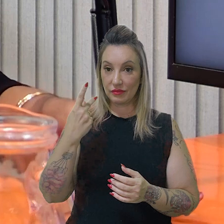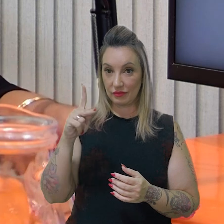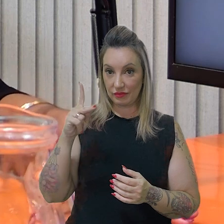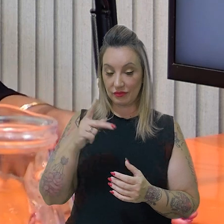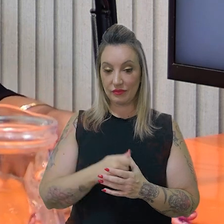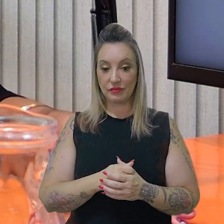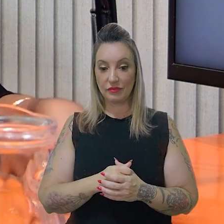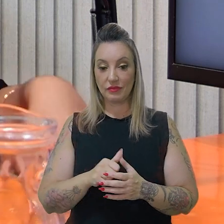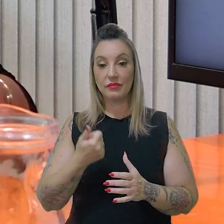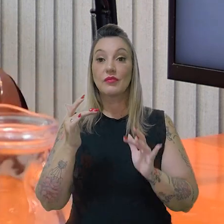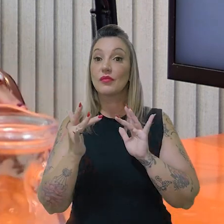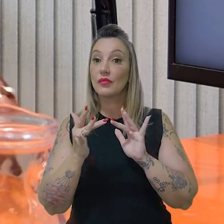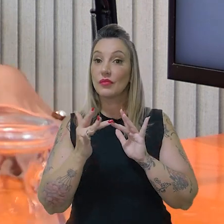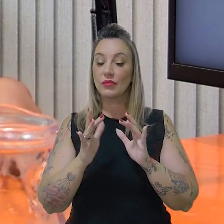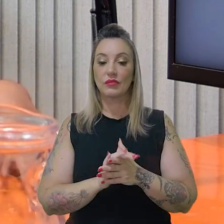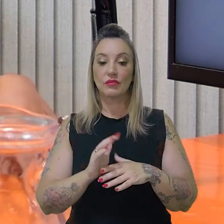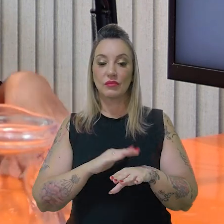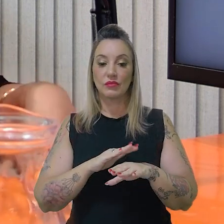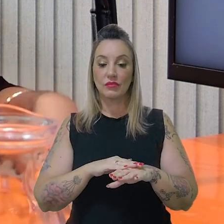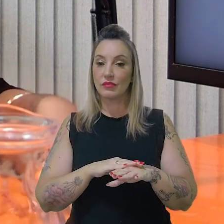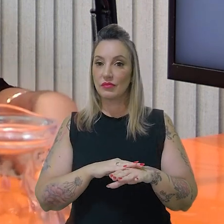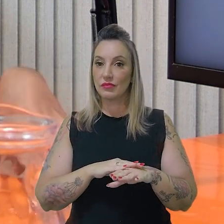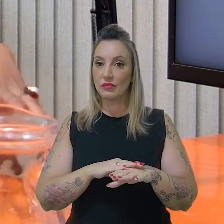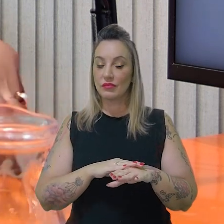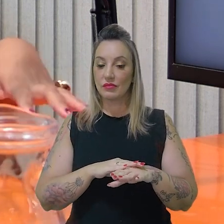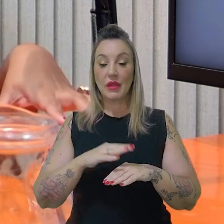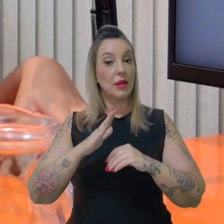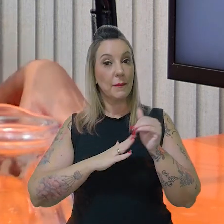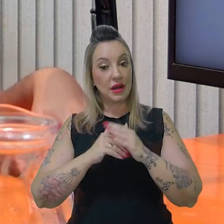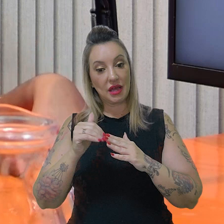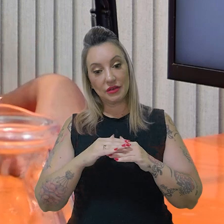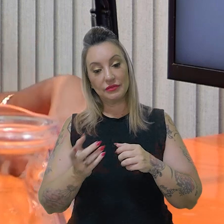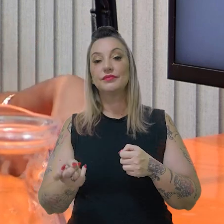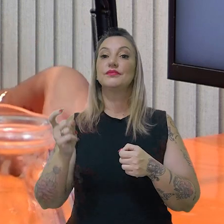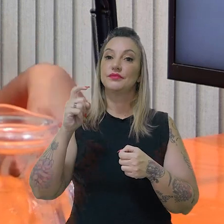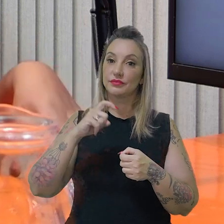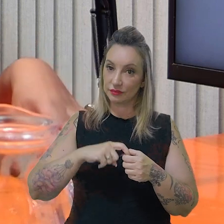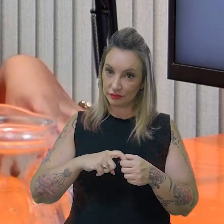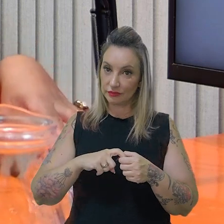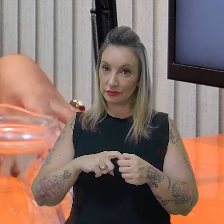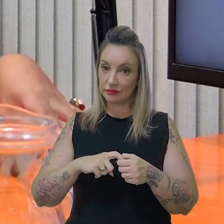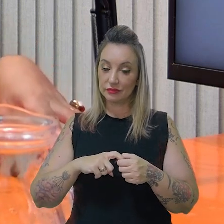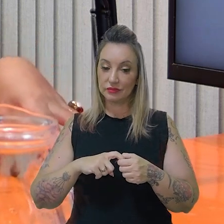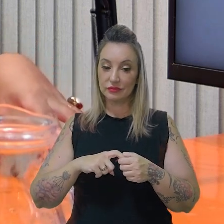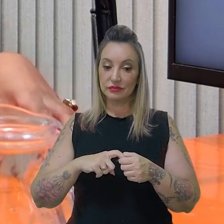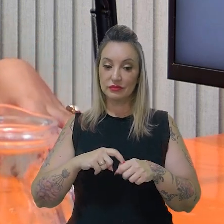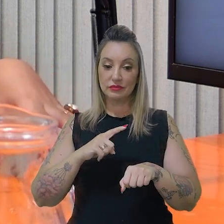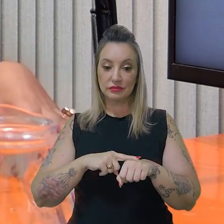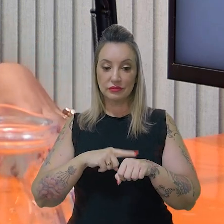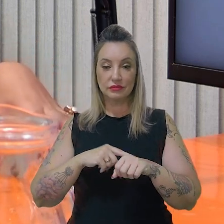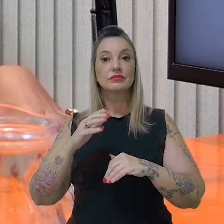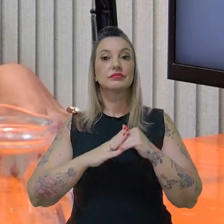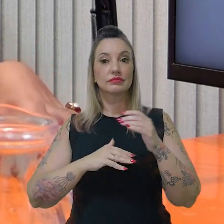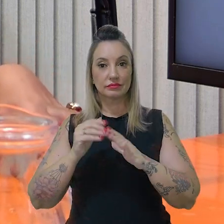consegui o primeiro contato e aí nós fizemos a parte de já prática aí eu retorno pra gente fazer um momento que tem que ser prático